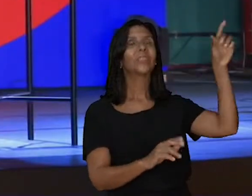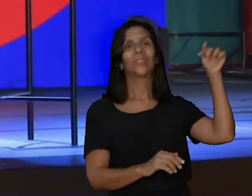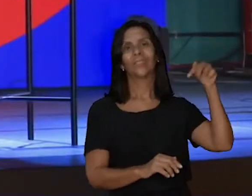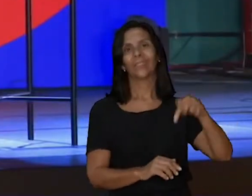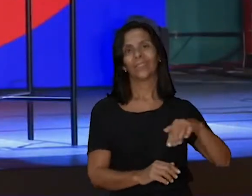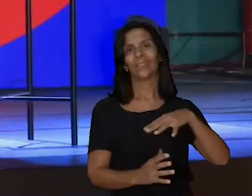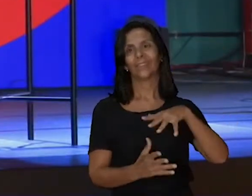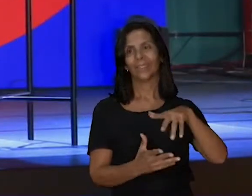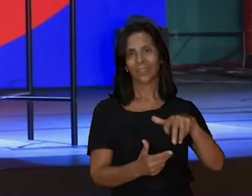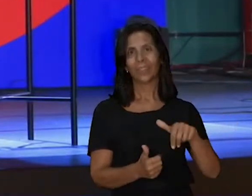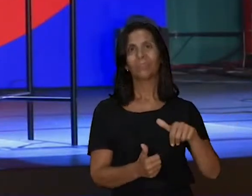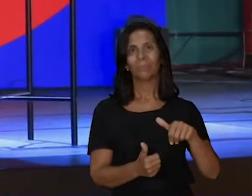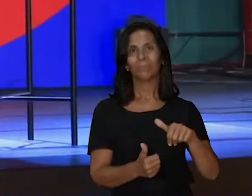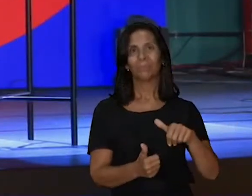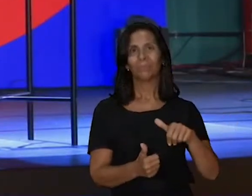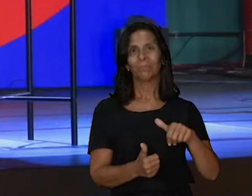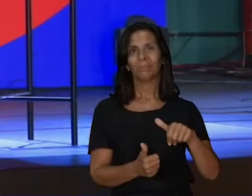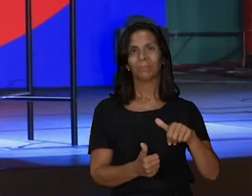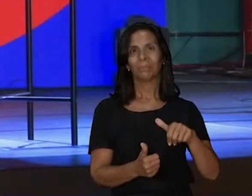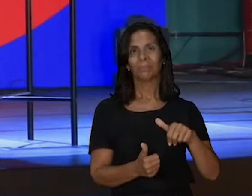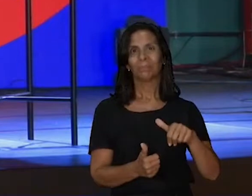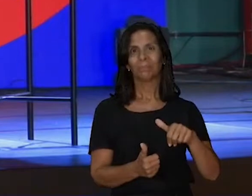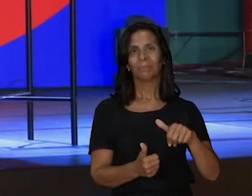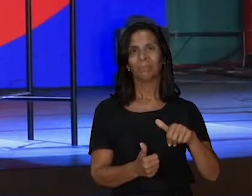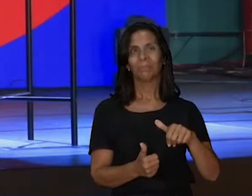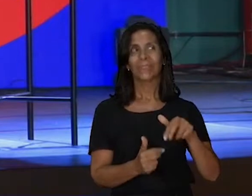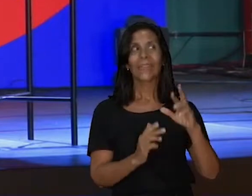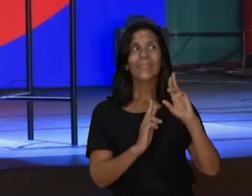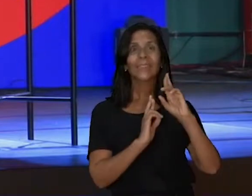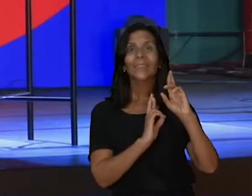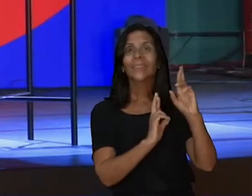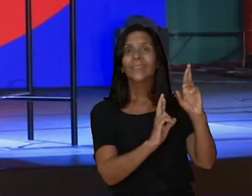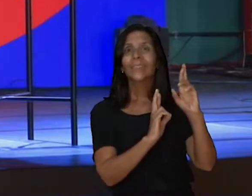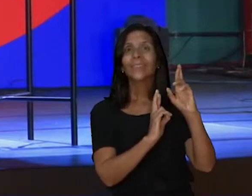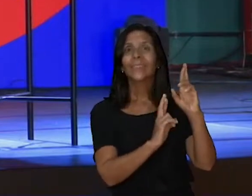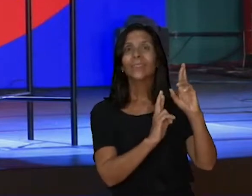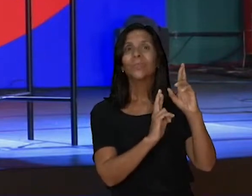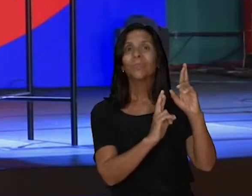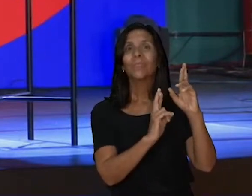Não é a esperança do mundo.